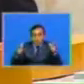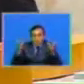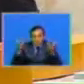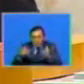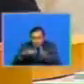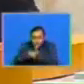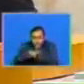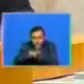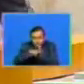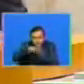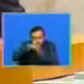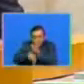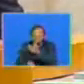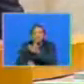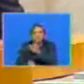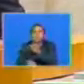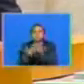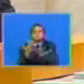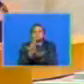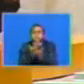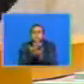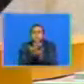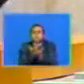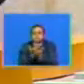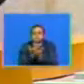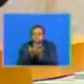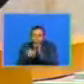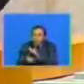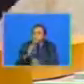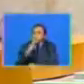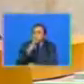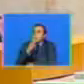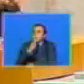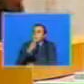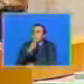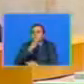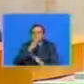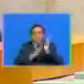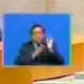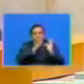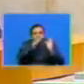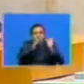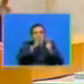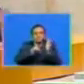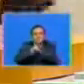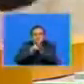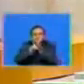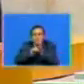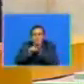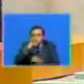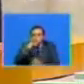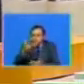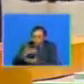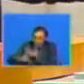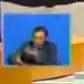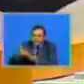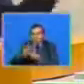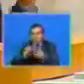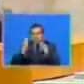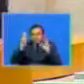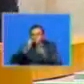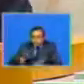quer aprofundar os estudos, aprofundar o conhecimento técnico e científico, a sua relação